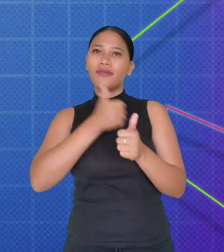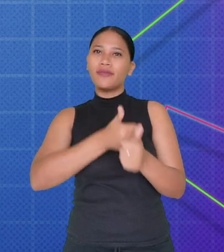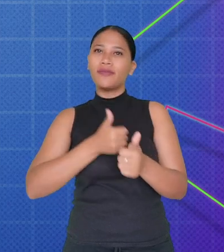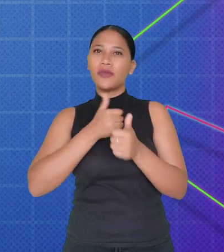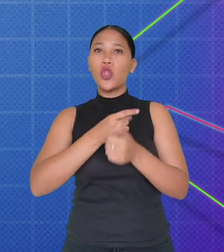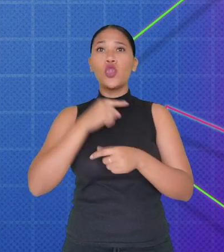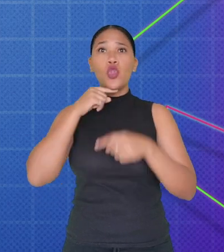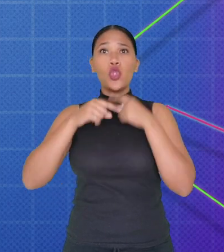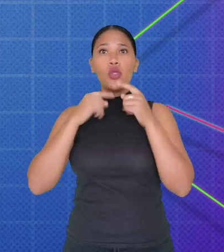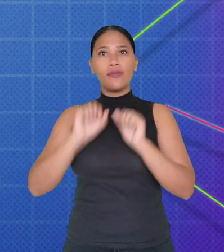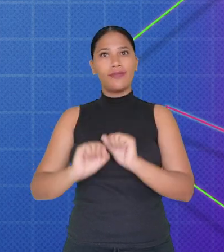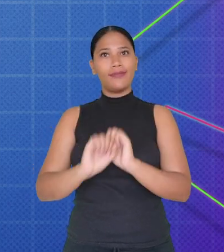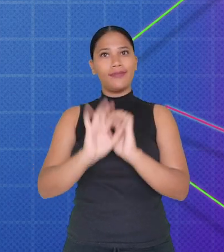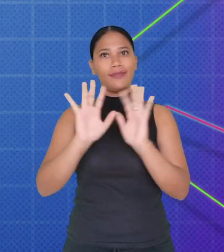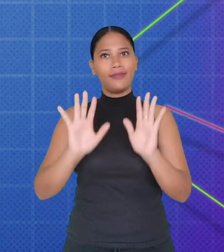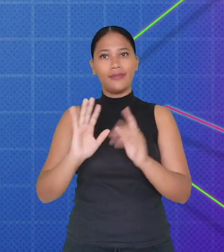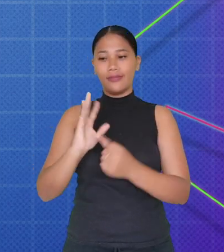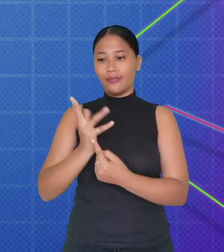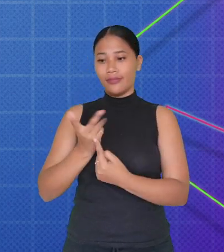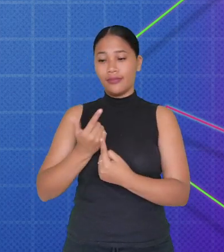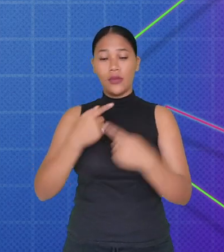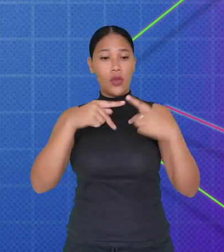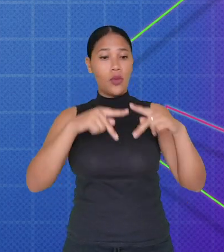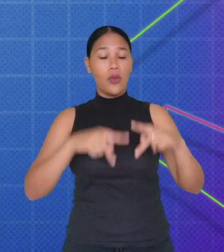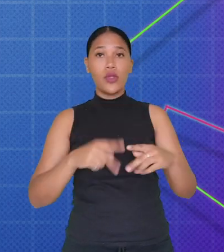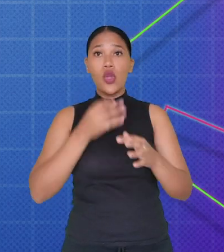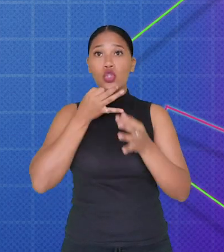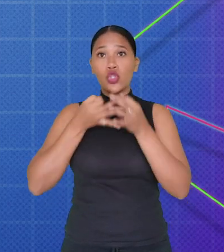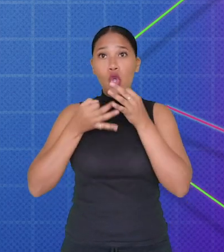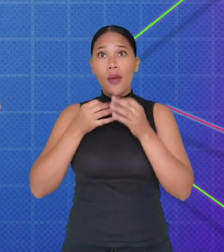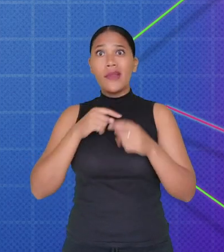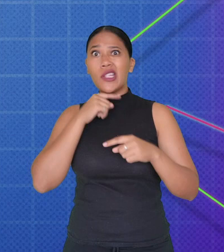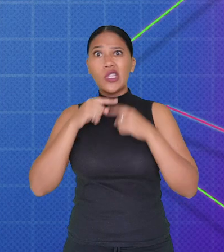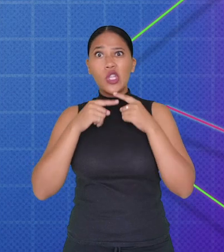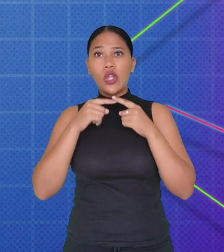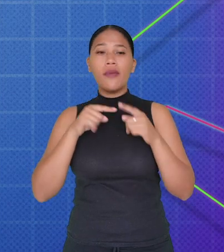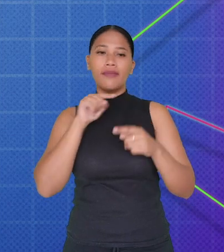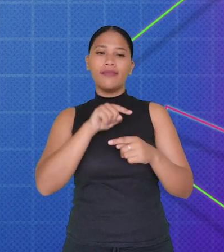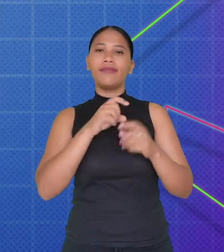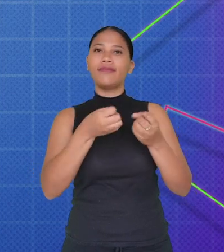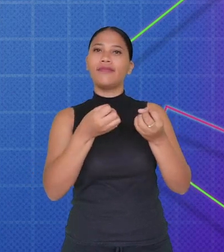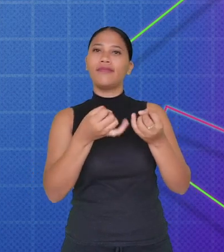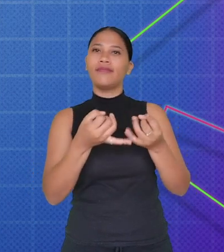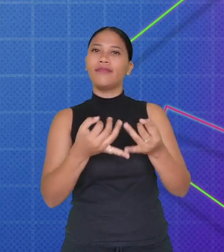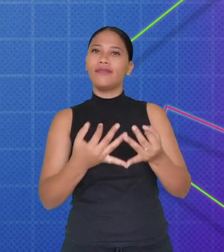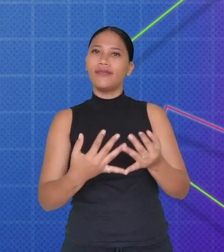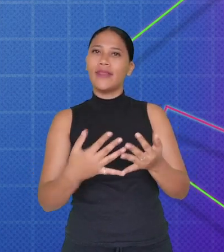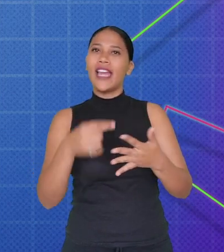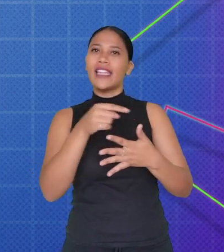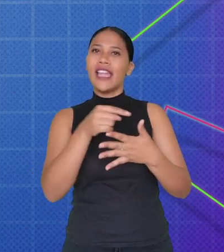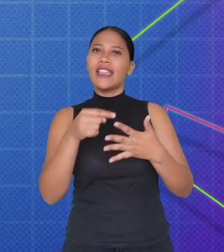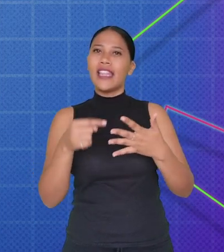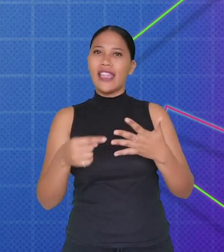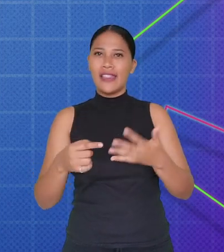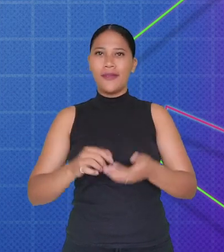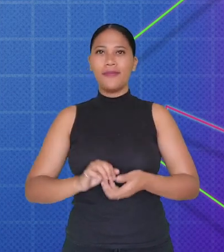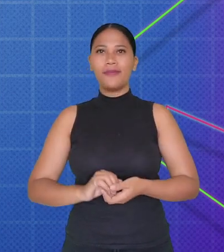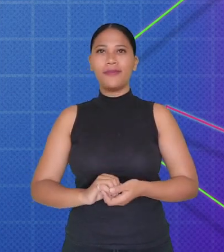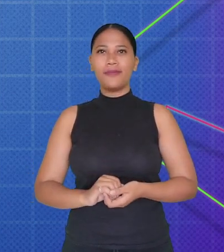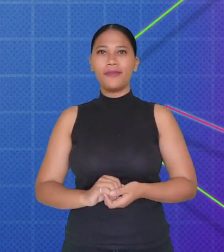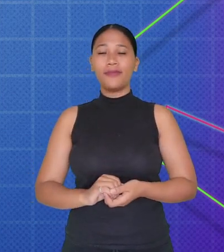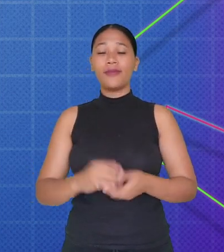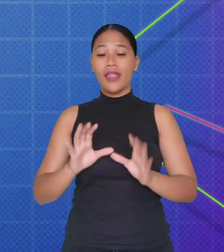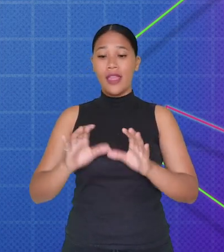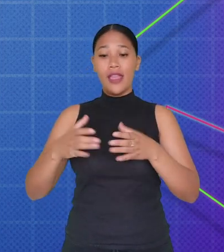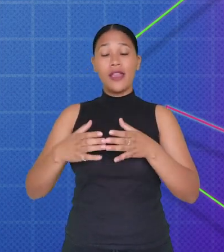serve para esclarecer dúvidas que as áreas de arte programação e som possam vir a ter explicando detalhadamente cada